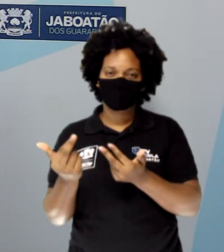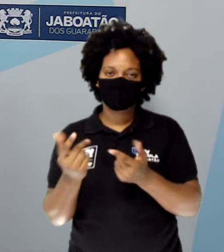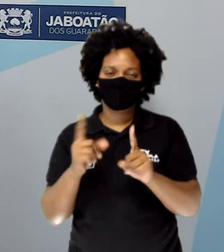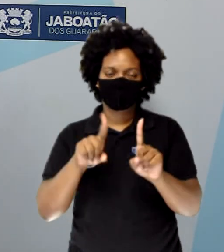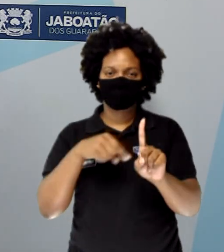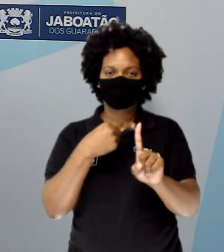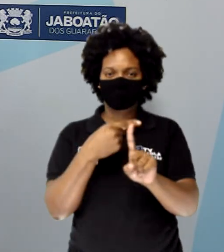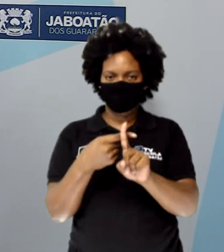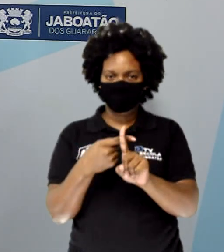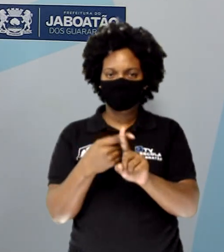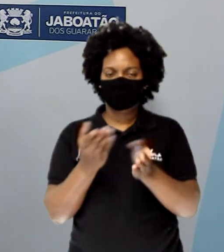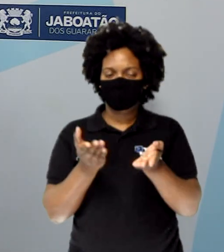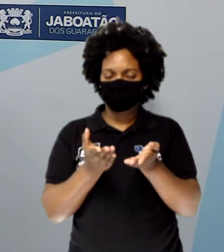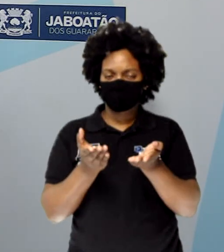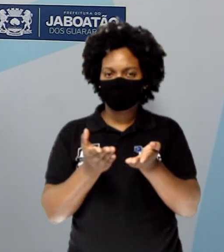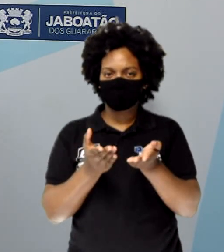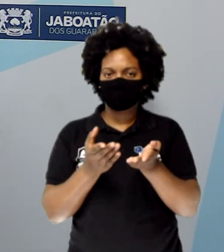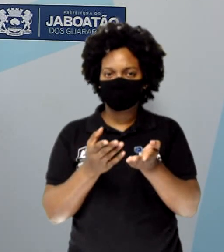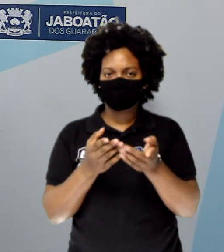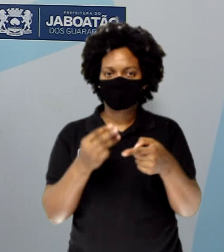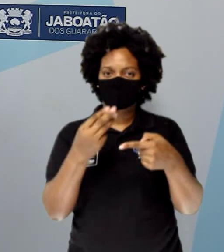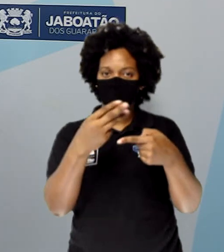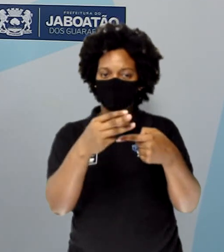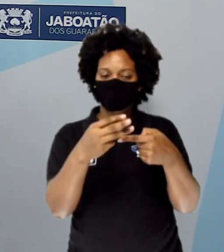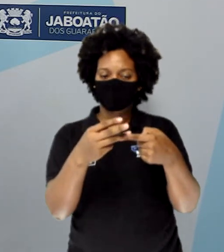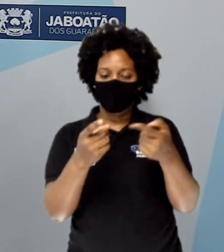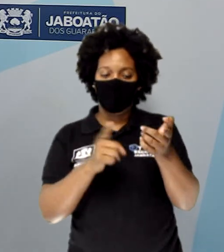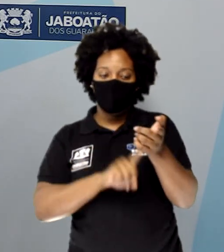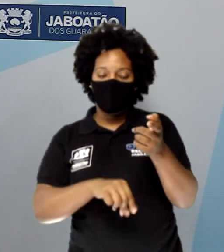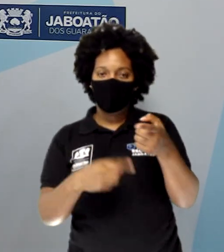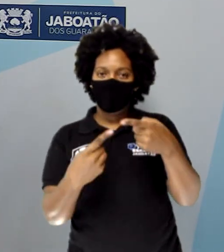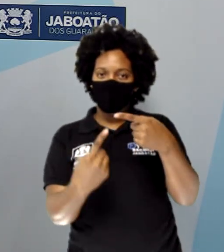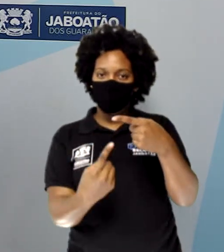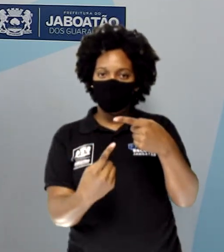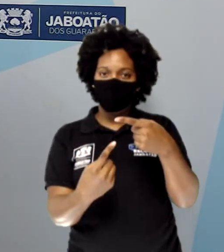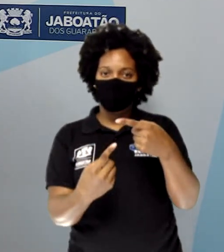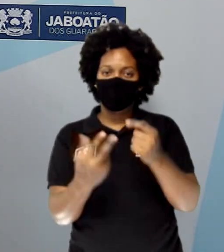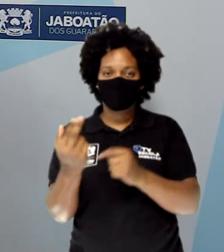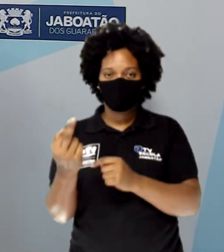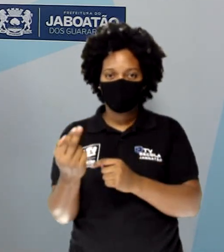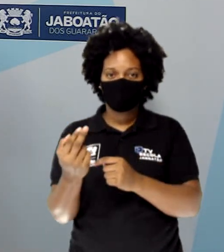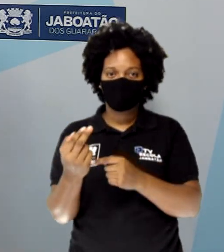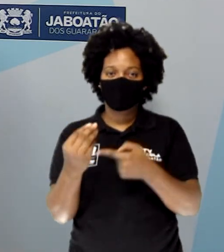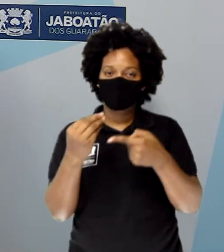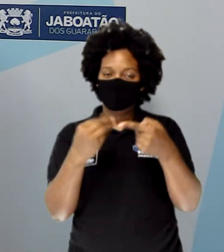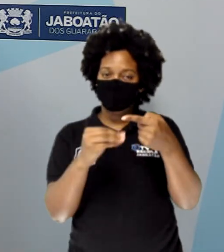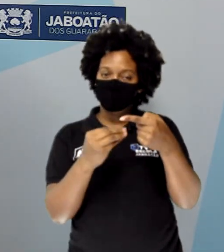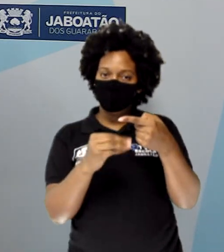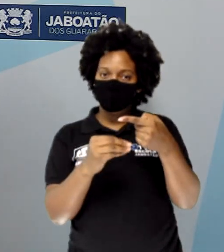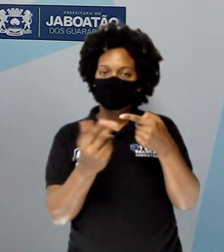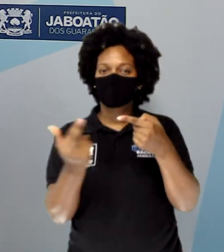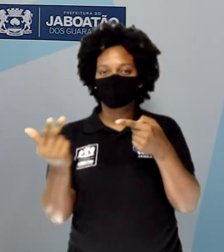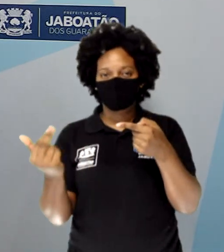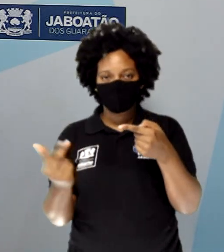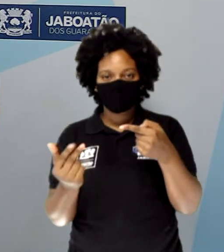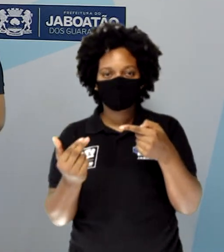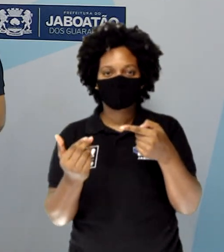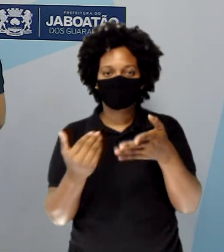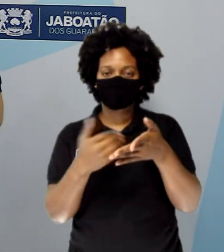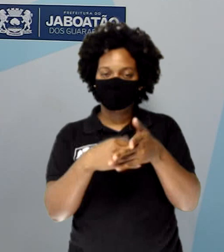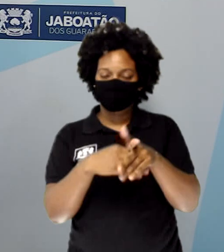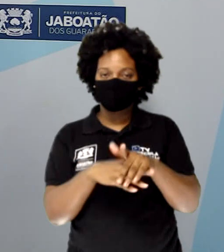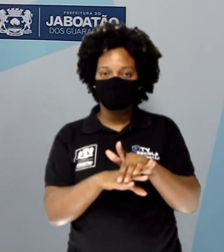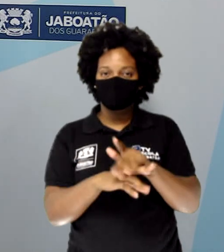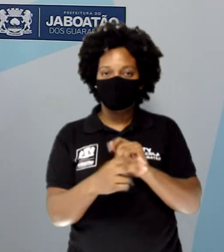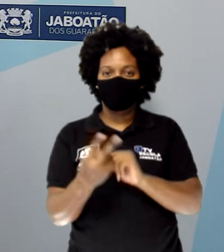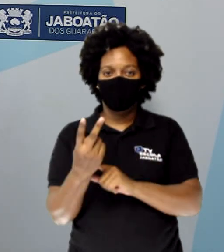que a gente viu agora, né? 3 menos 1 vai dar 2. E aí a gente vai ter o denominador sendo o mesmo. Sobraram